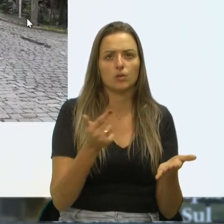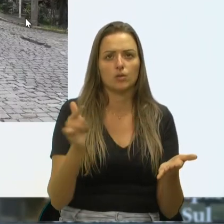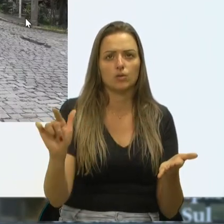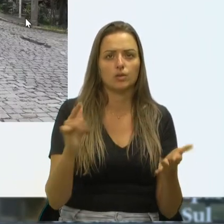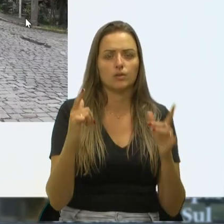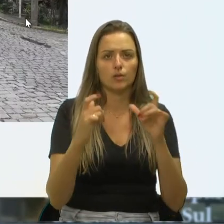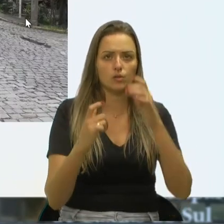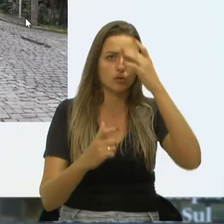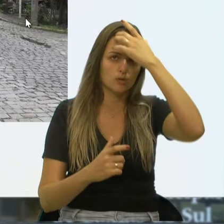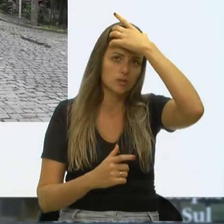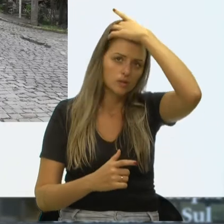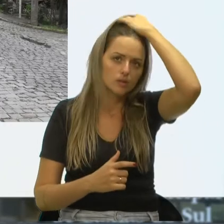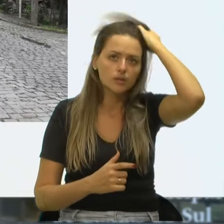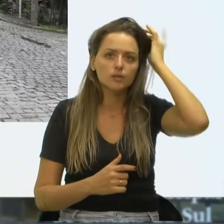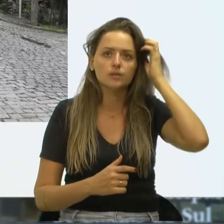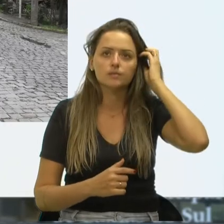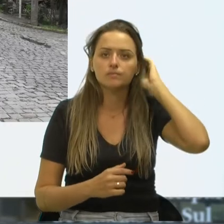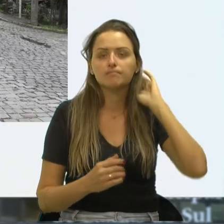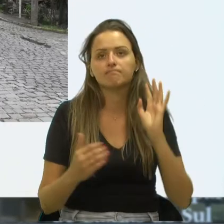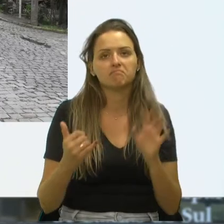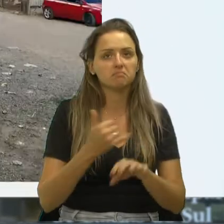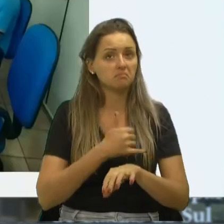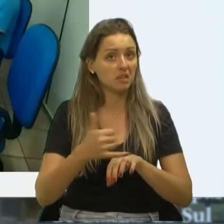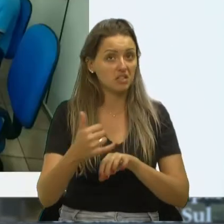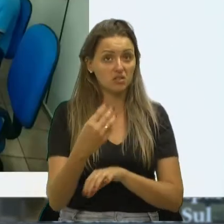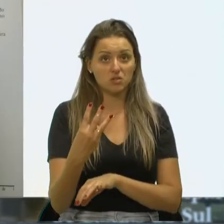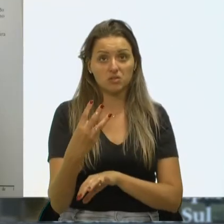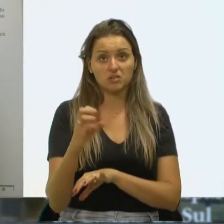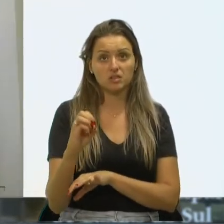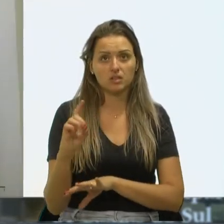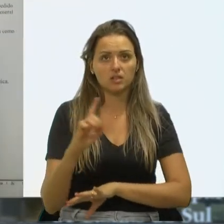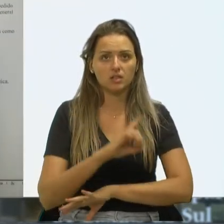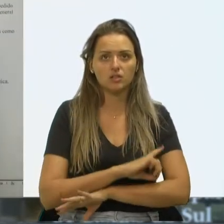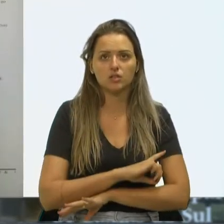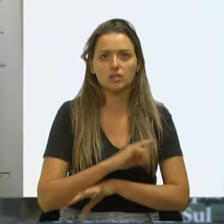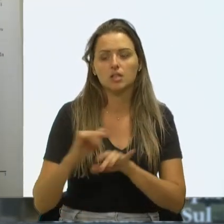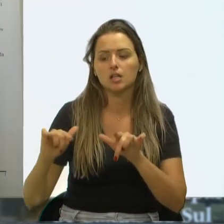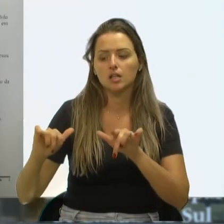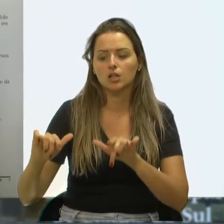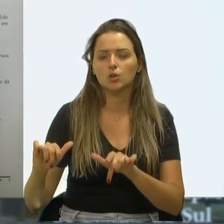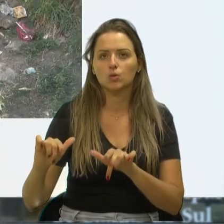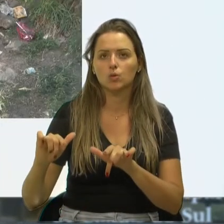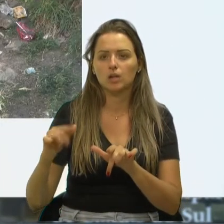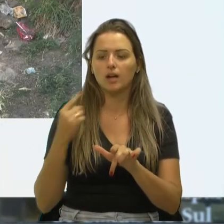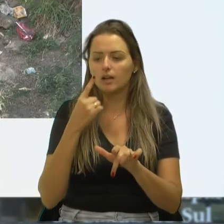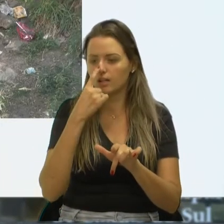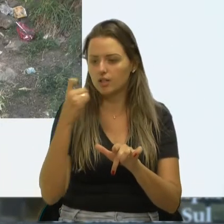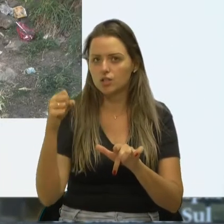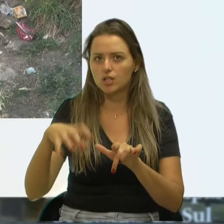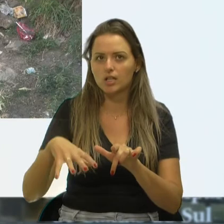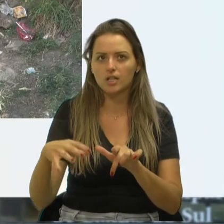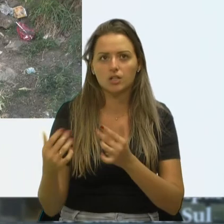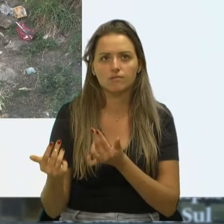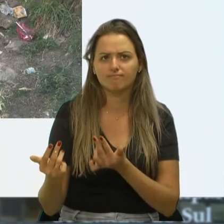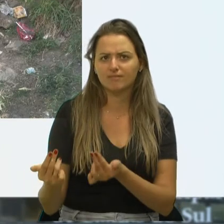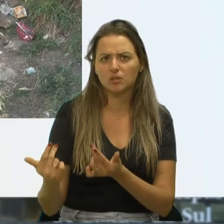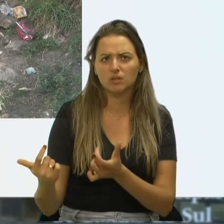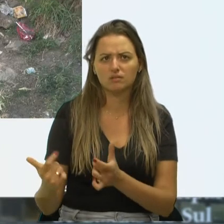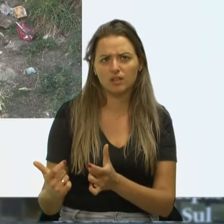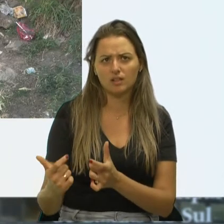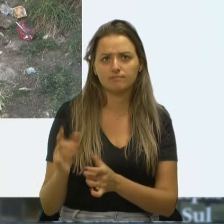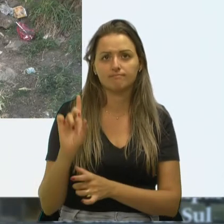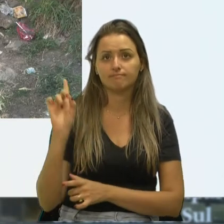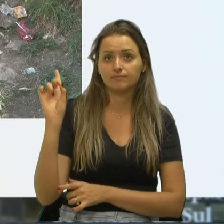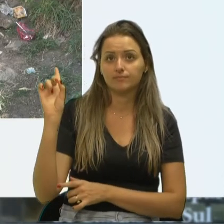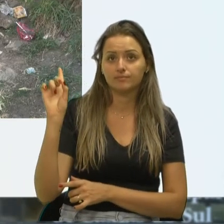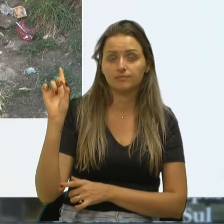para ver que passou 30 dias e as caixas, a lixeira comunitária permanece na mesma. Essa aí, ó,